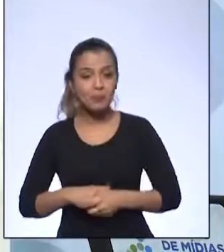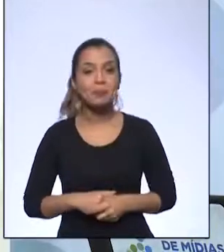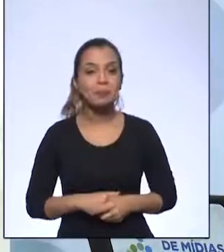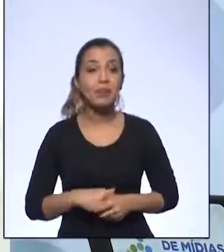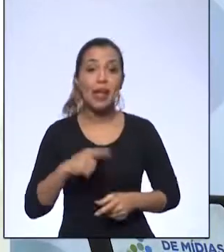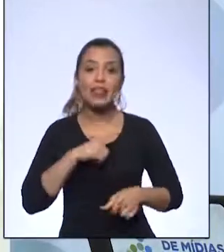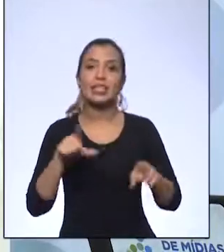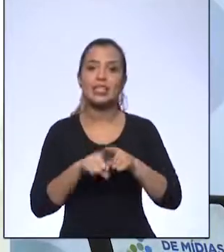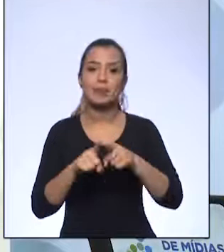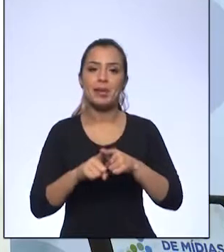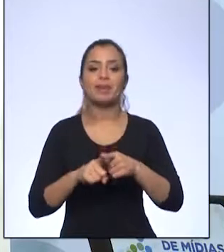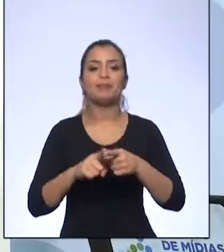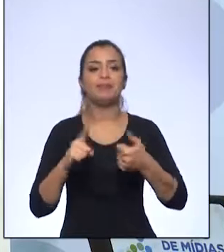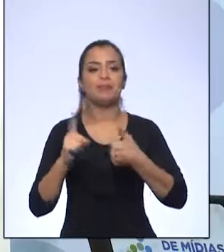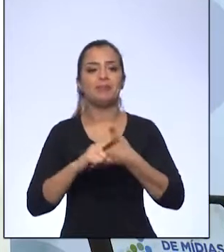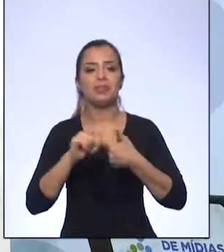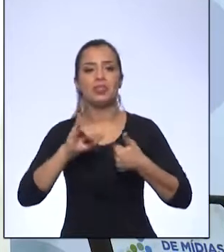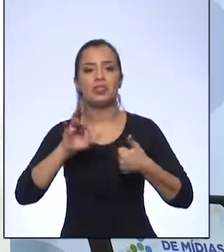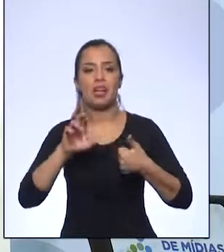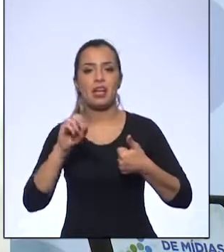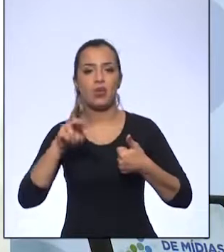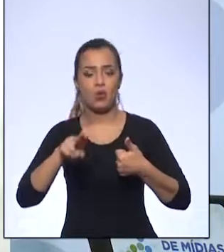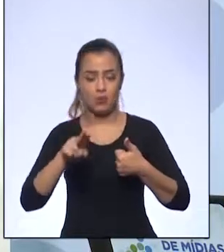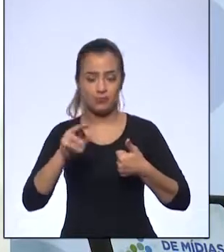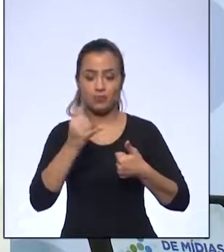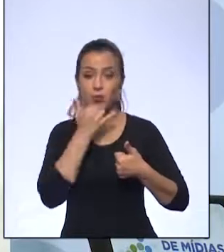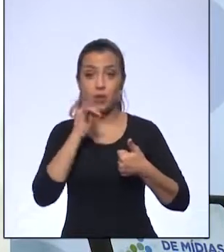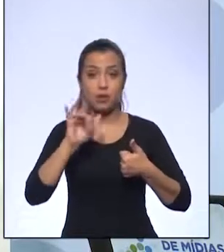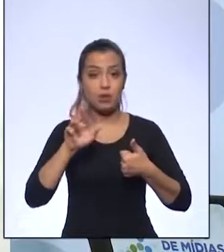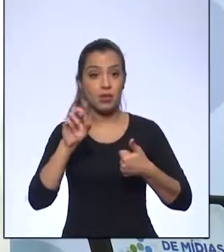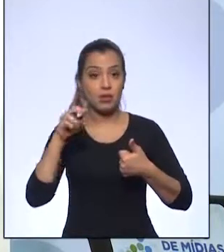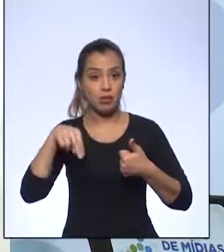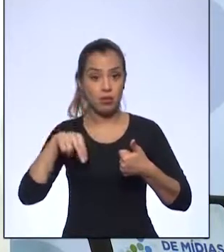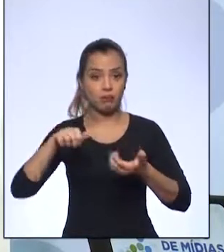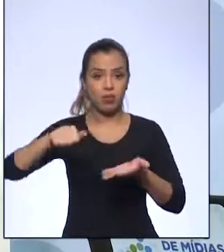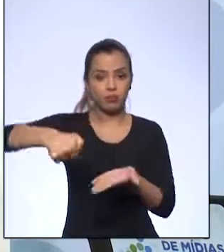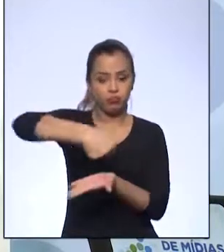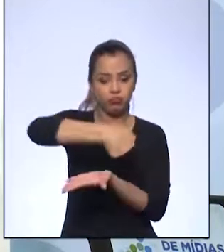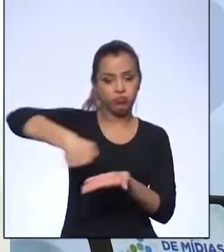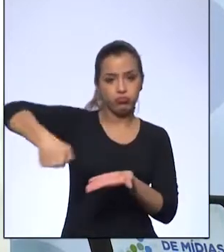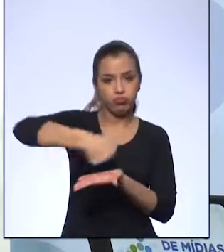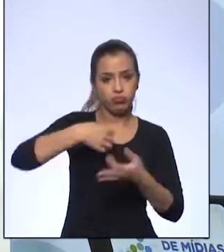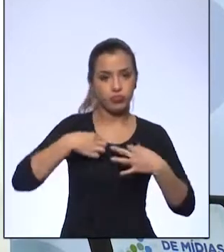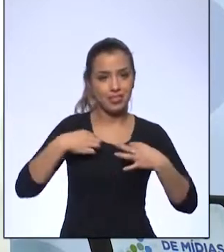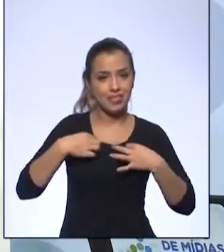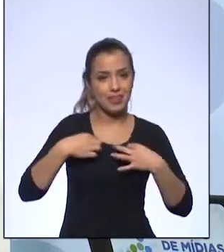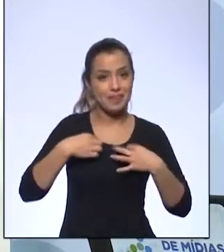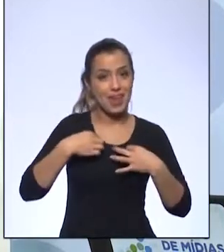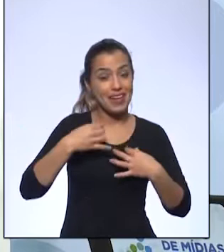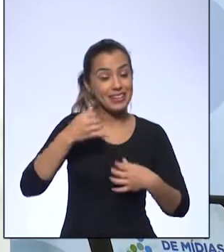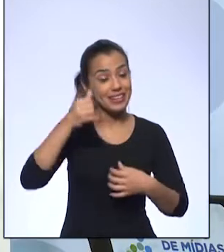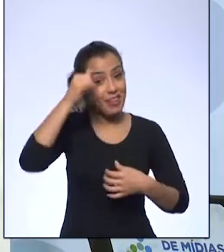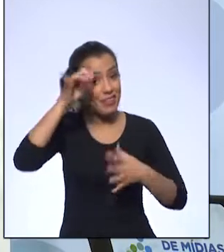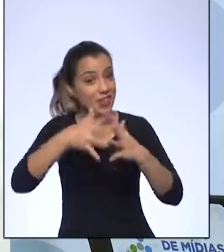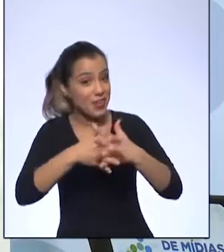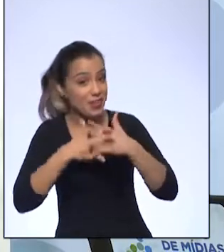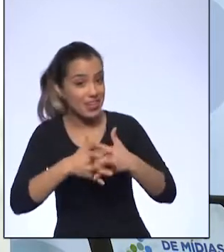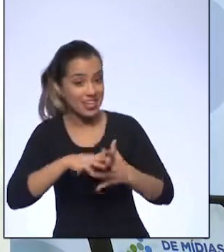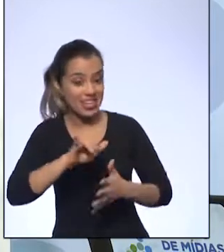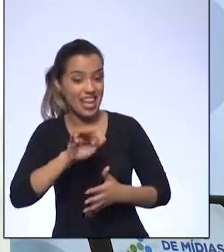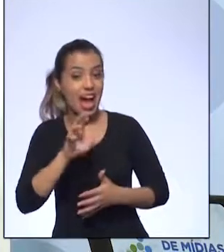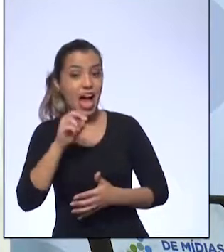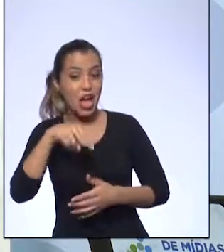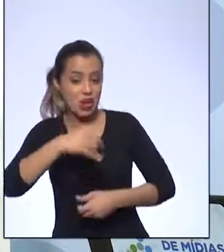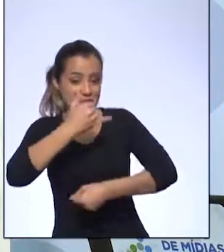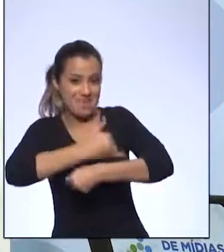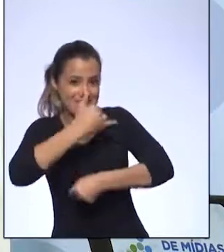iron aí que vocês falaram, né, de ferro, né? Então, iron, não confundir Iron Man com Ironing Man,